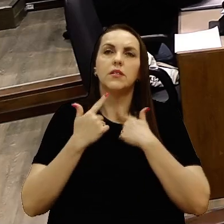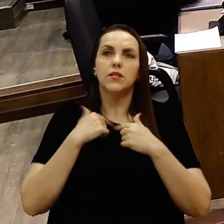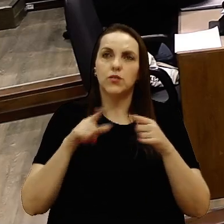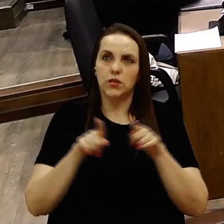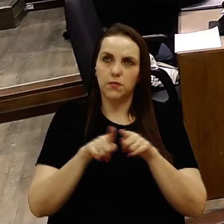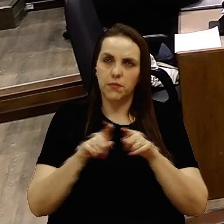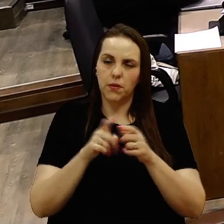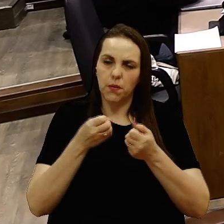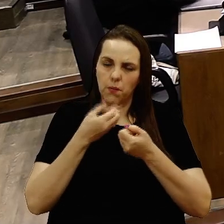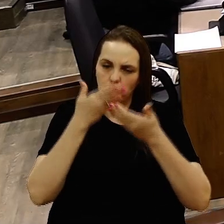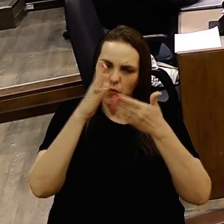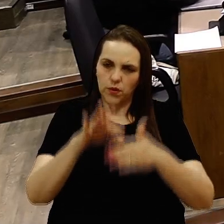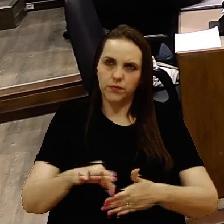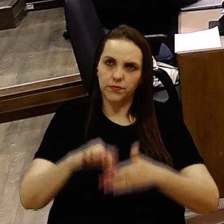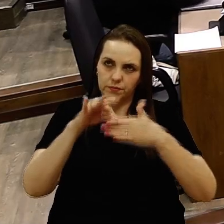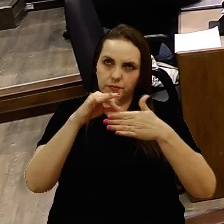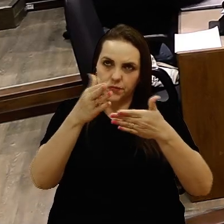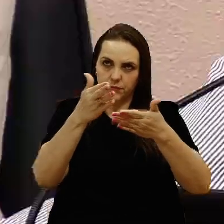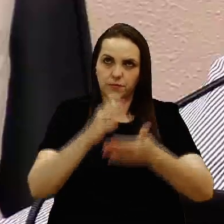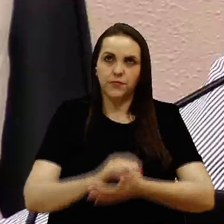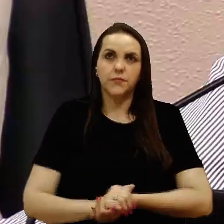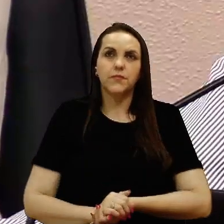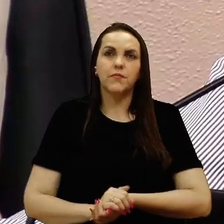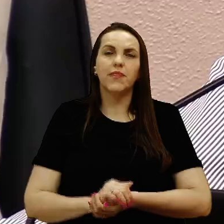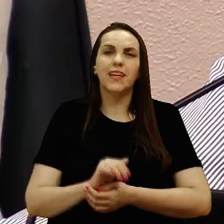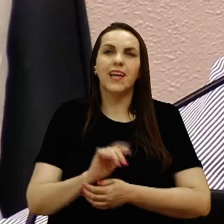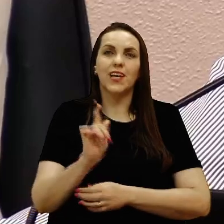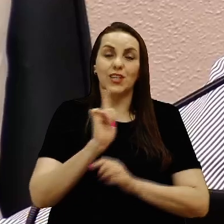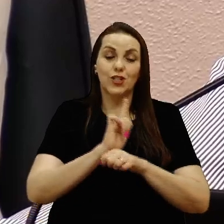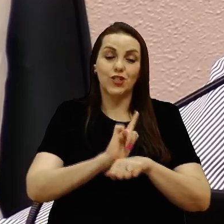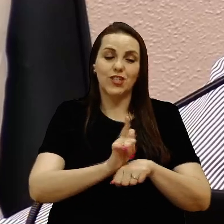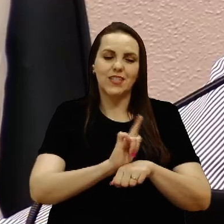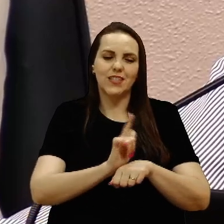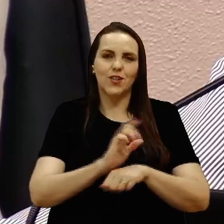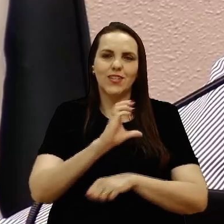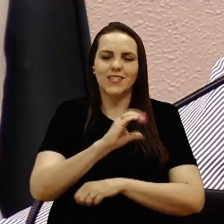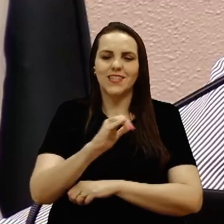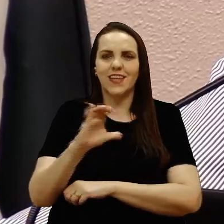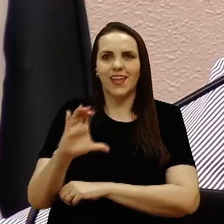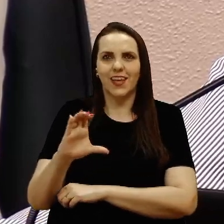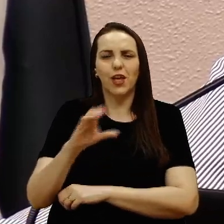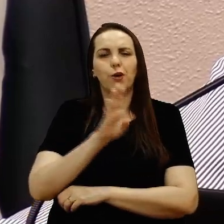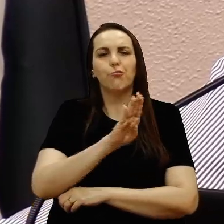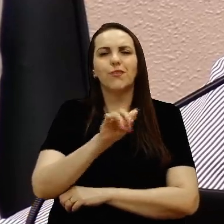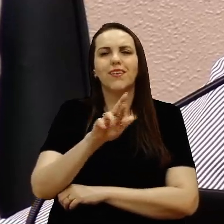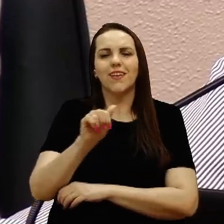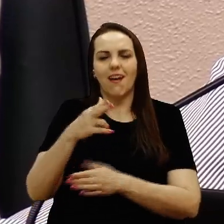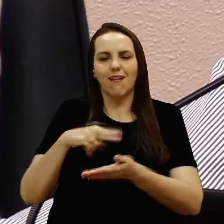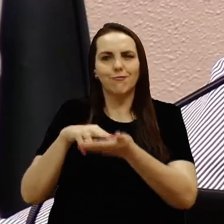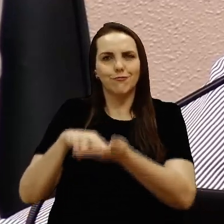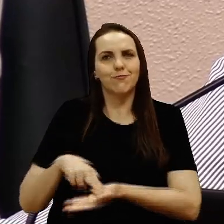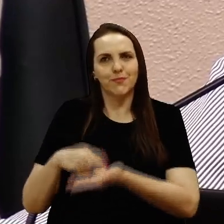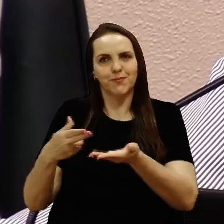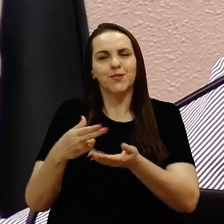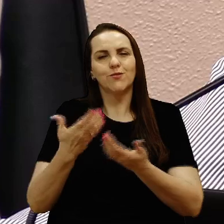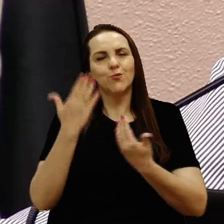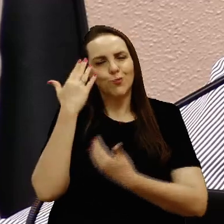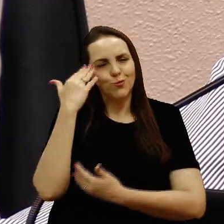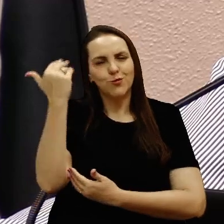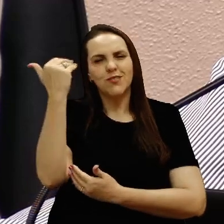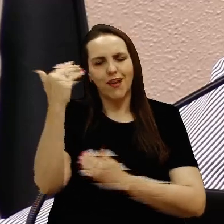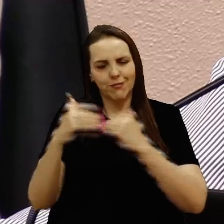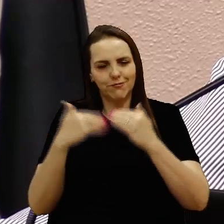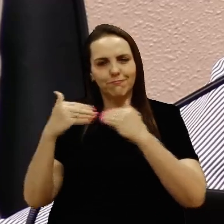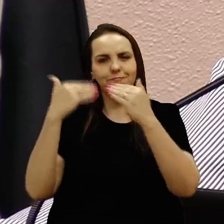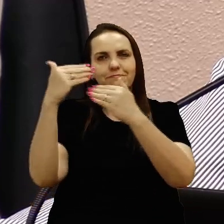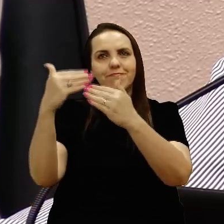gestão ao Bira Hesler, que assume a gestão da SIC de Caxias, sucesso e votos de